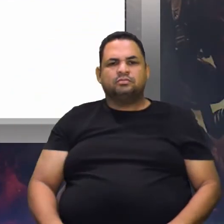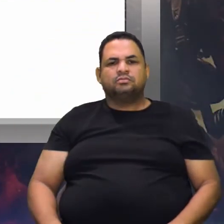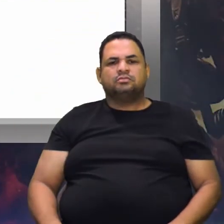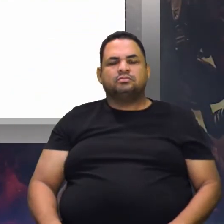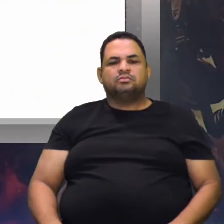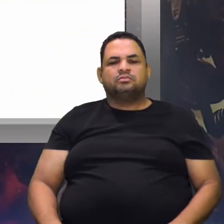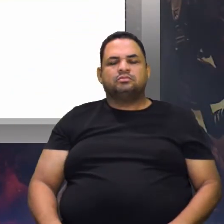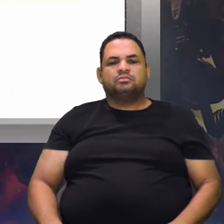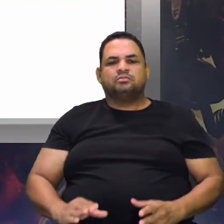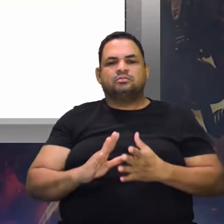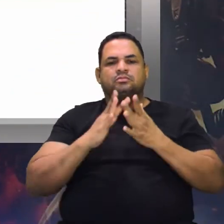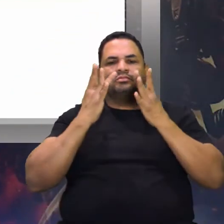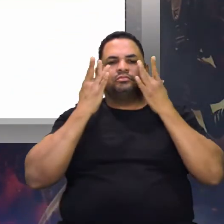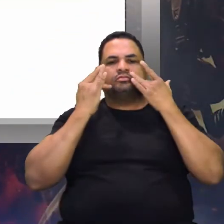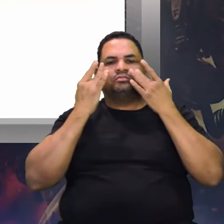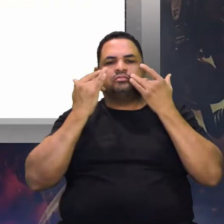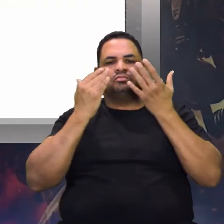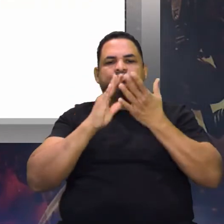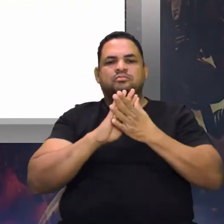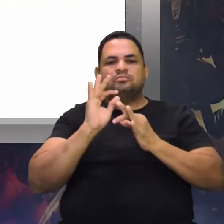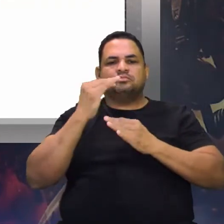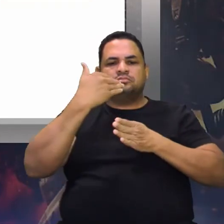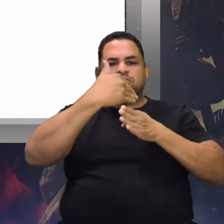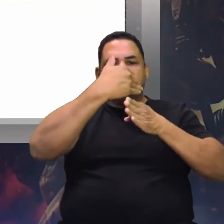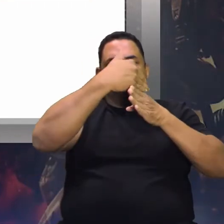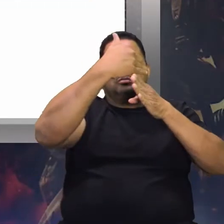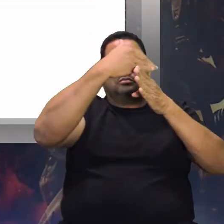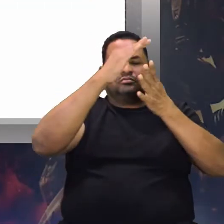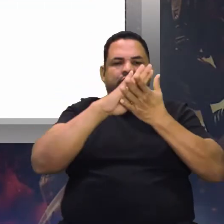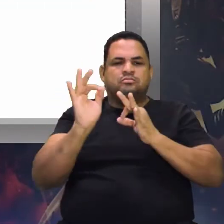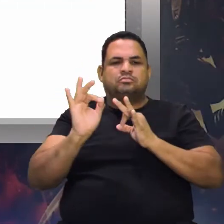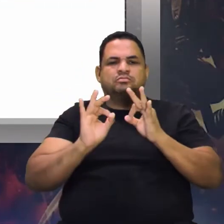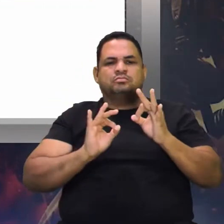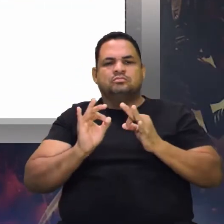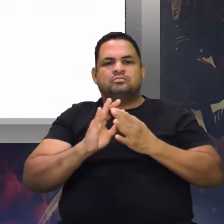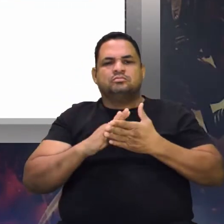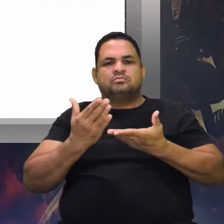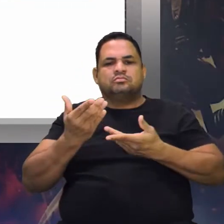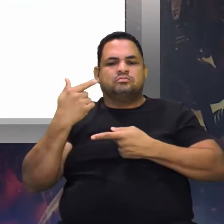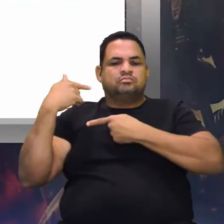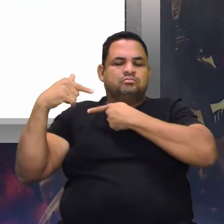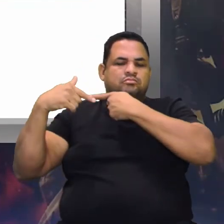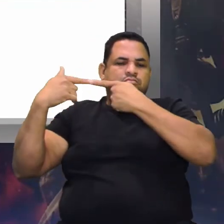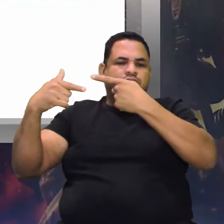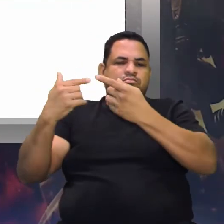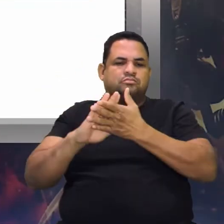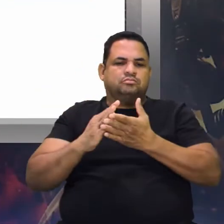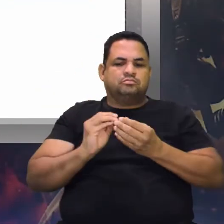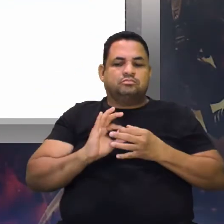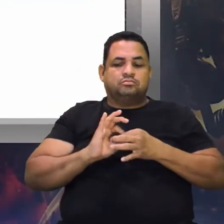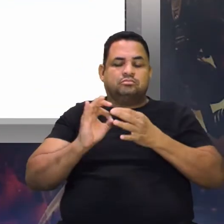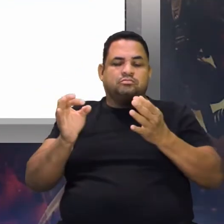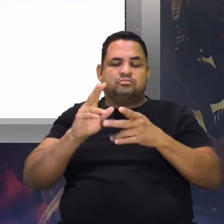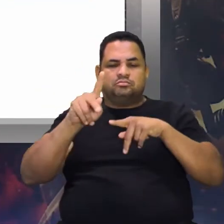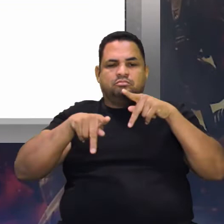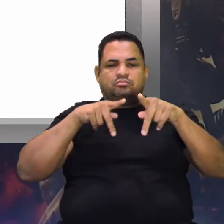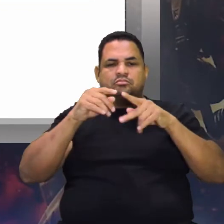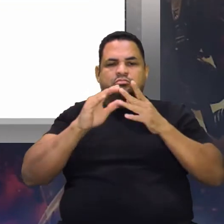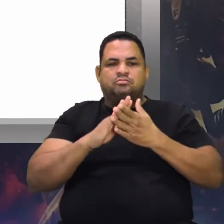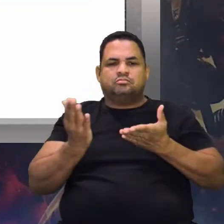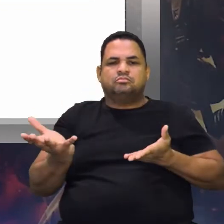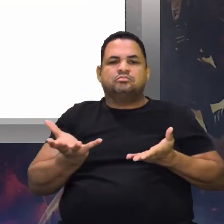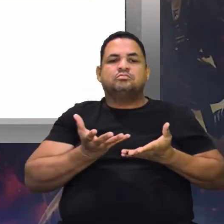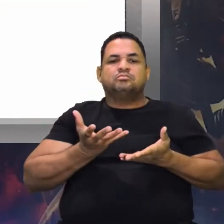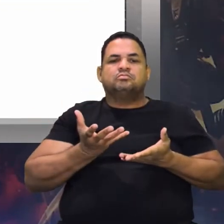teatro, na construção, vão ser heranças deixadas por esses povos. Então, o que eu quero que vocês